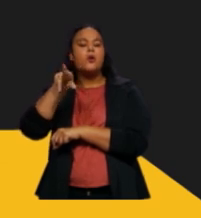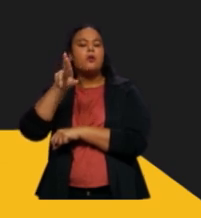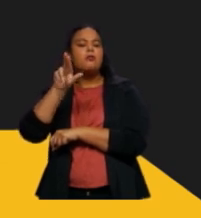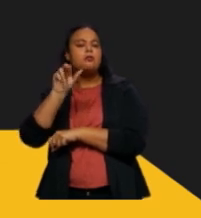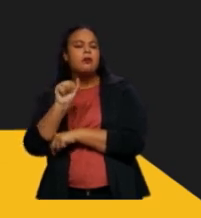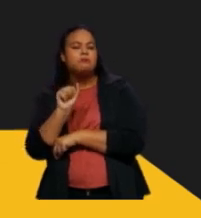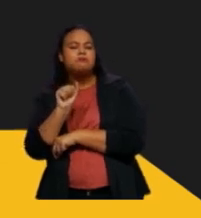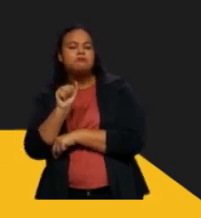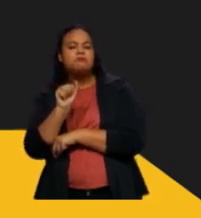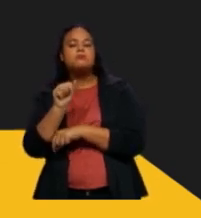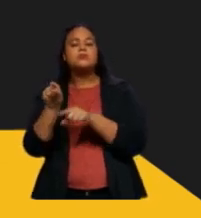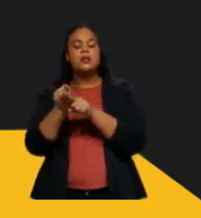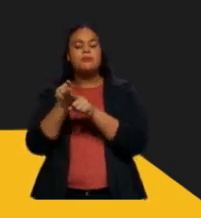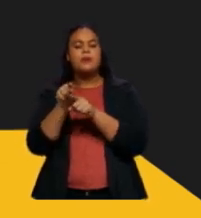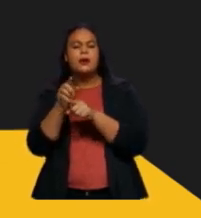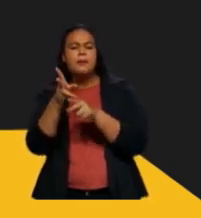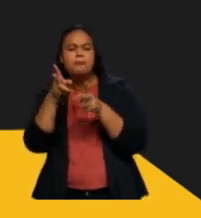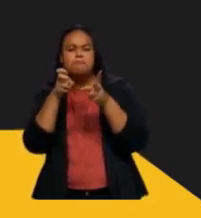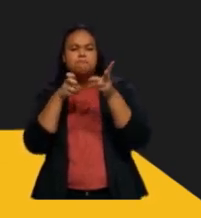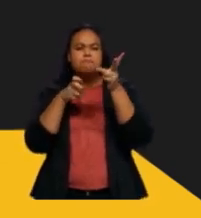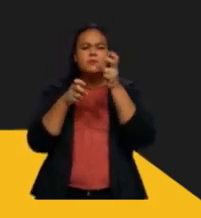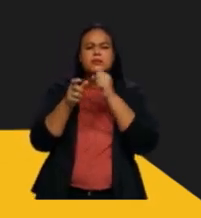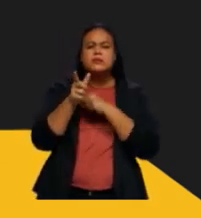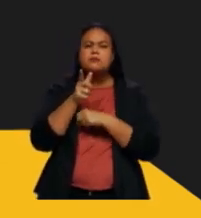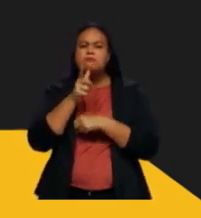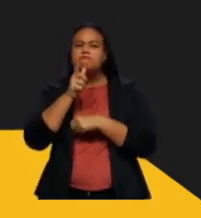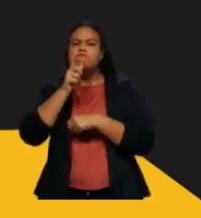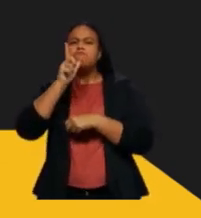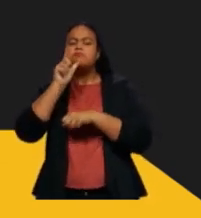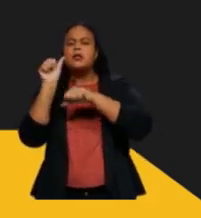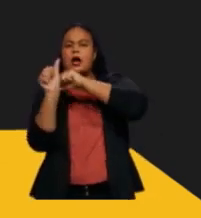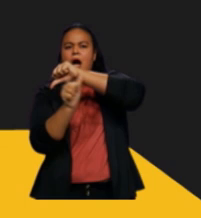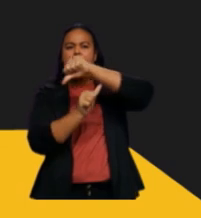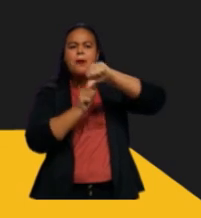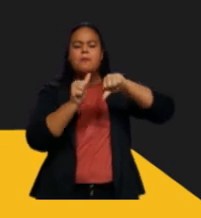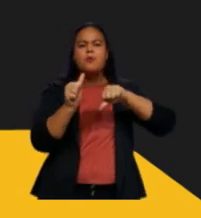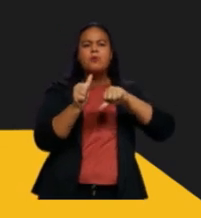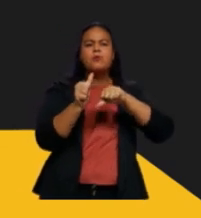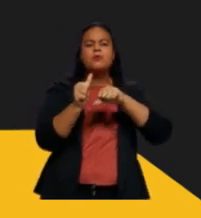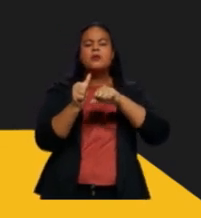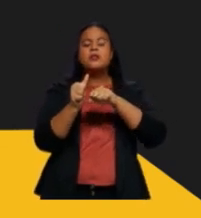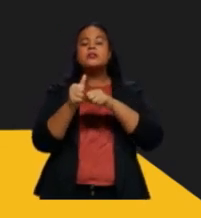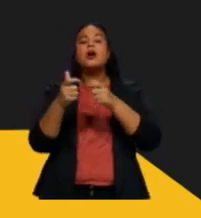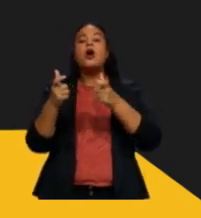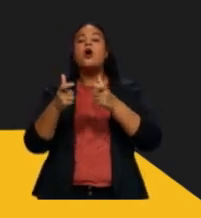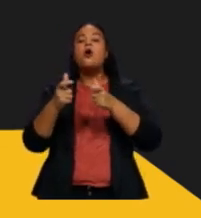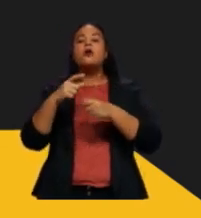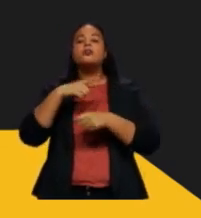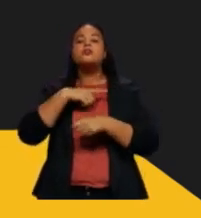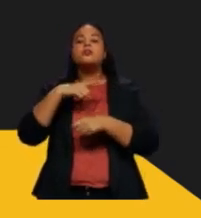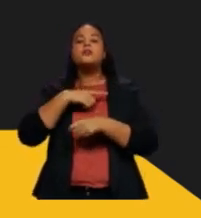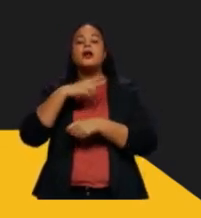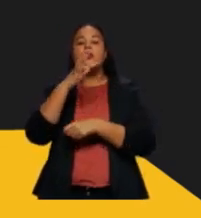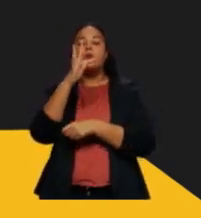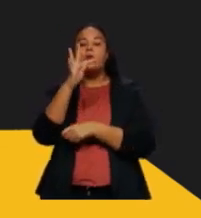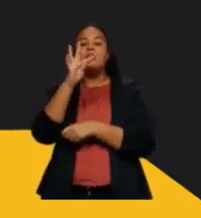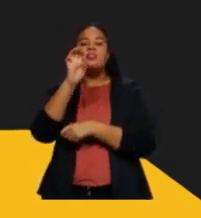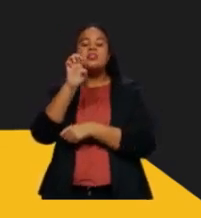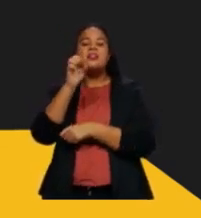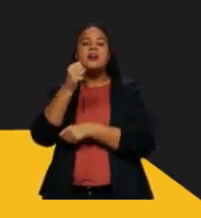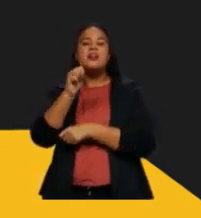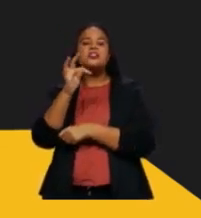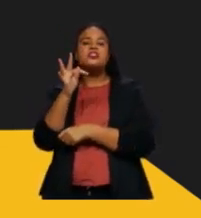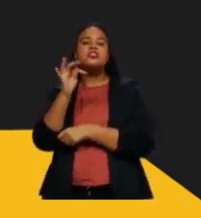dada graças ao hormônio testosterona, que é produzido no testículo do homem.